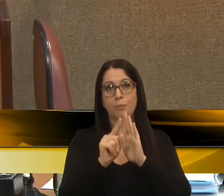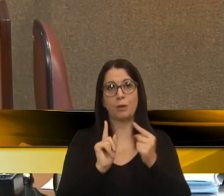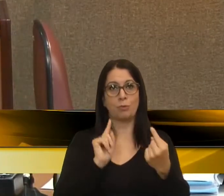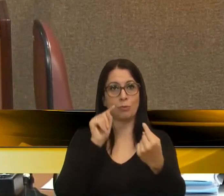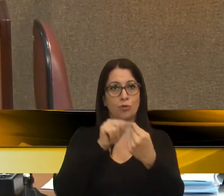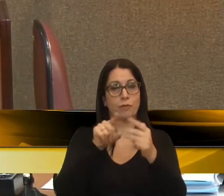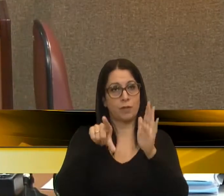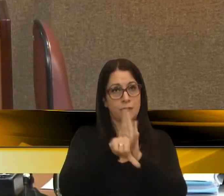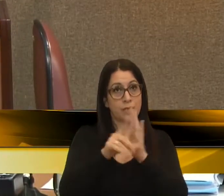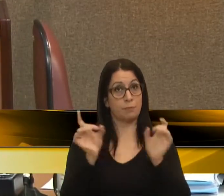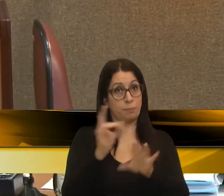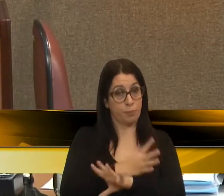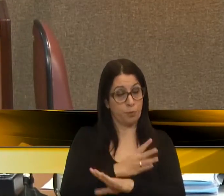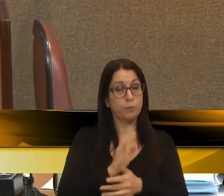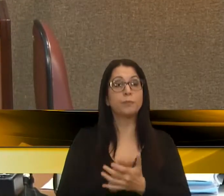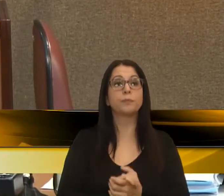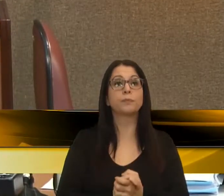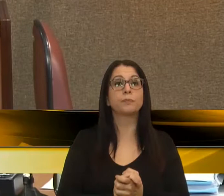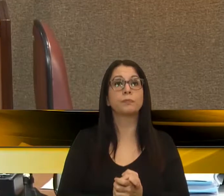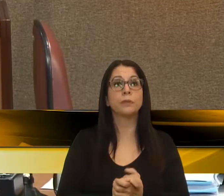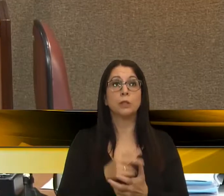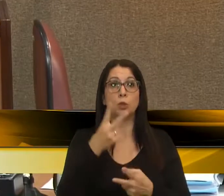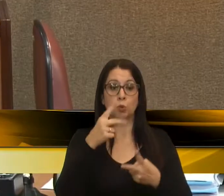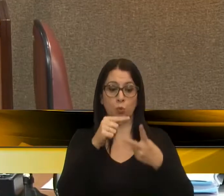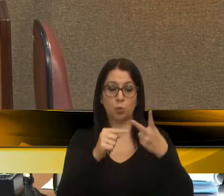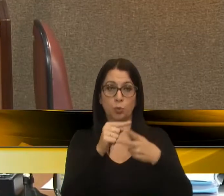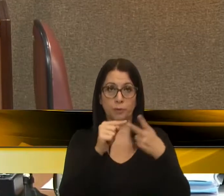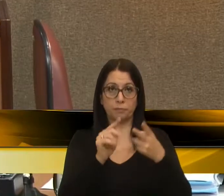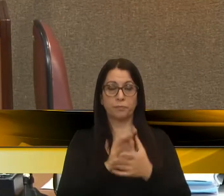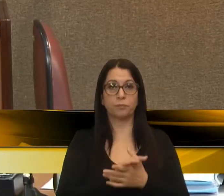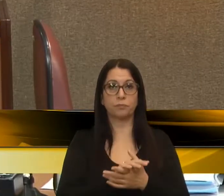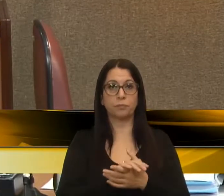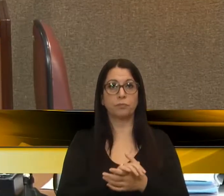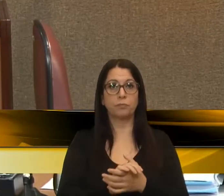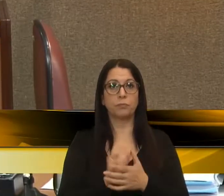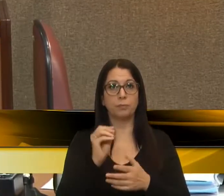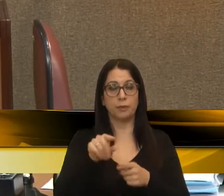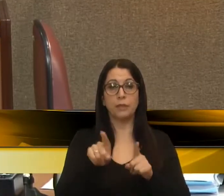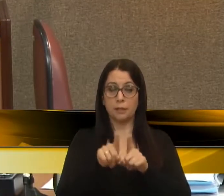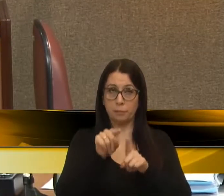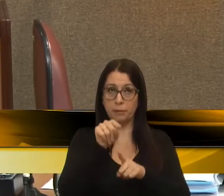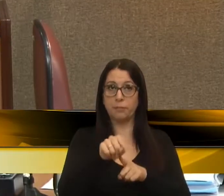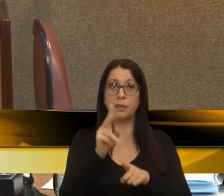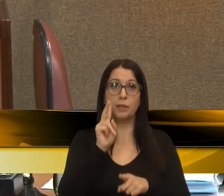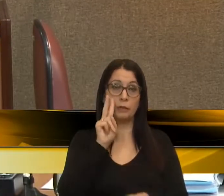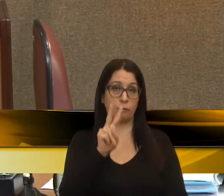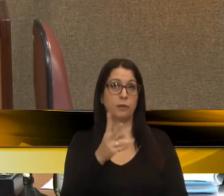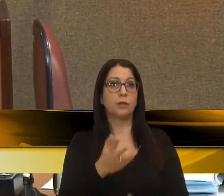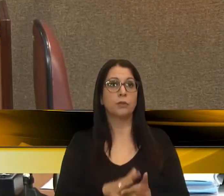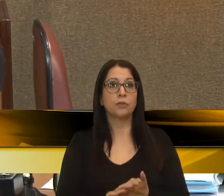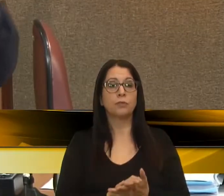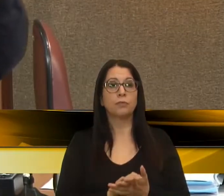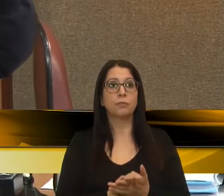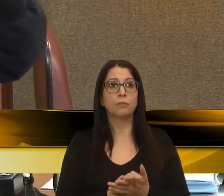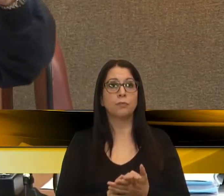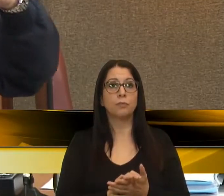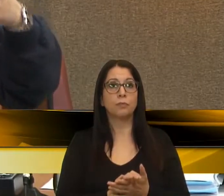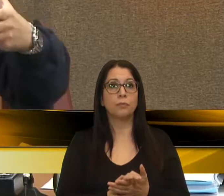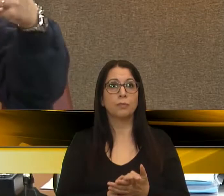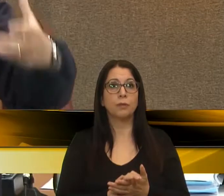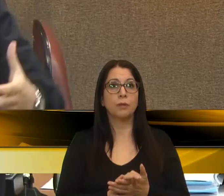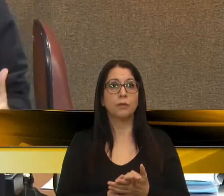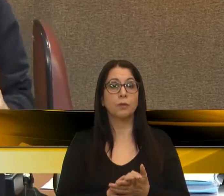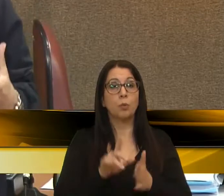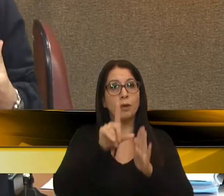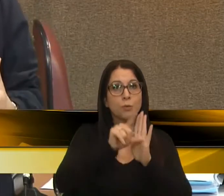com a legislação pronta. Duas situações que eu coloco. Justamente eu vejo que, com